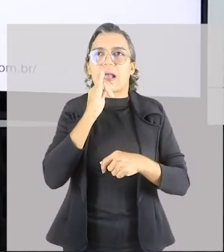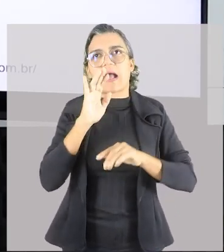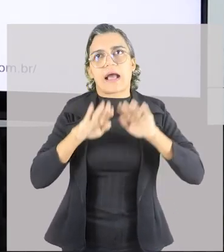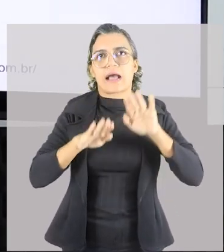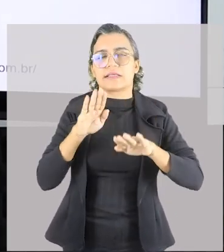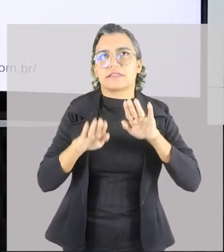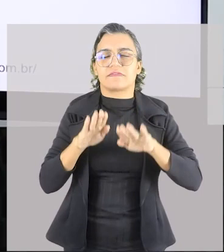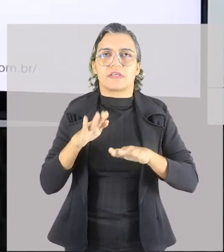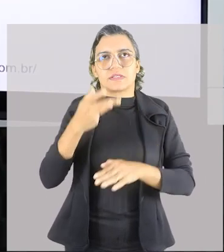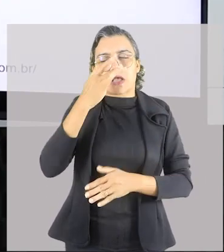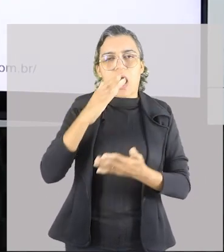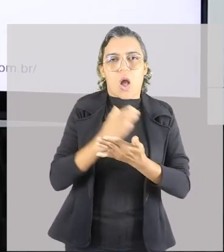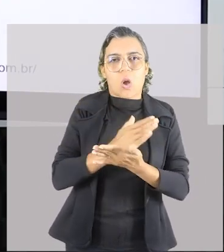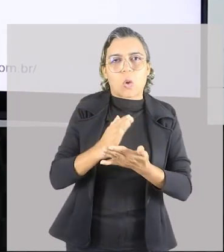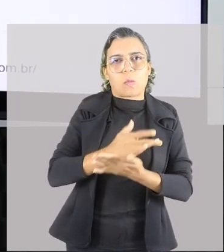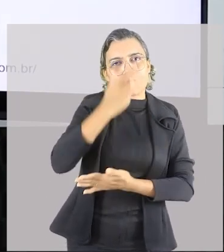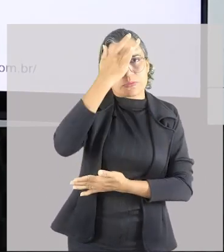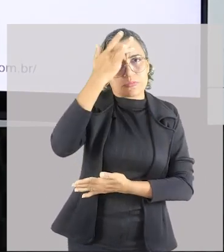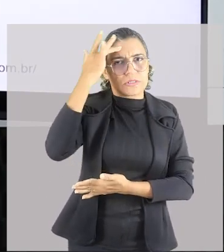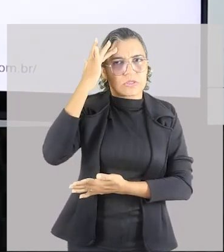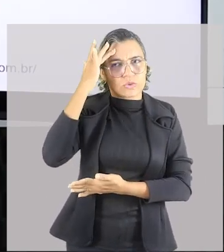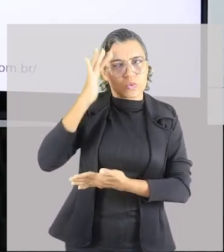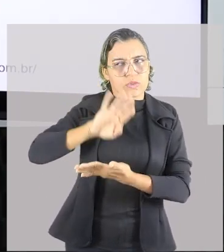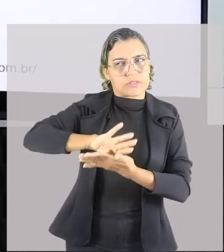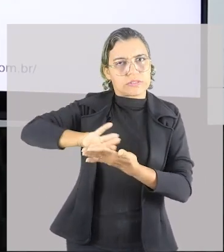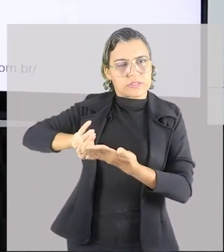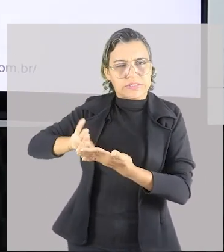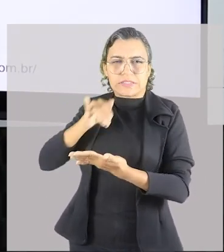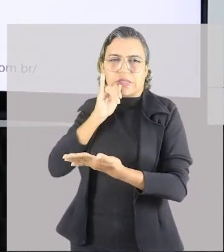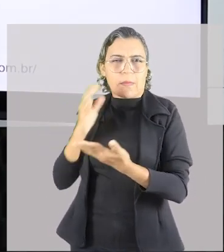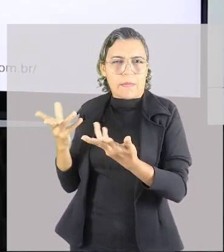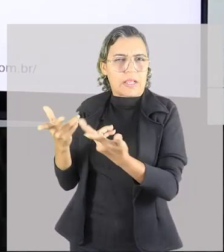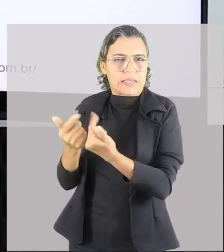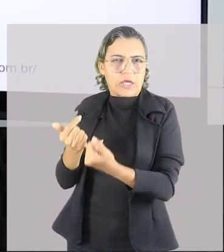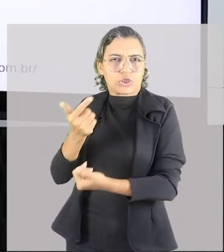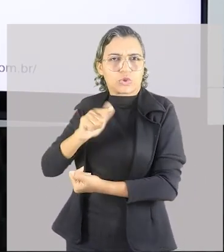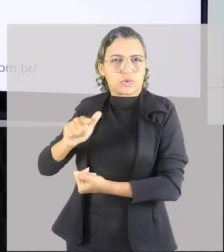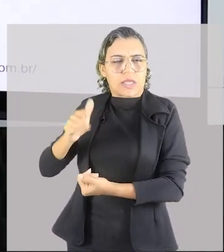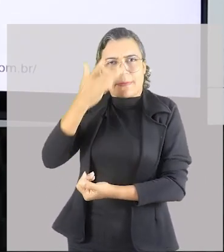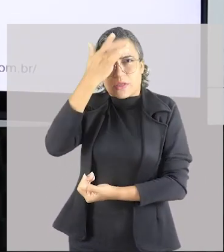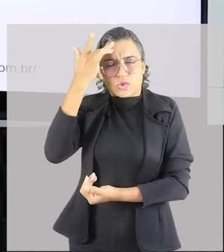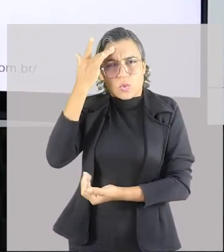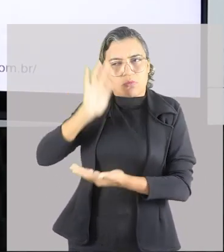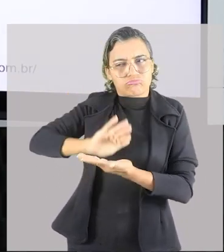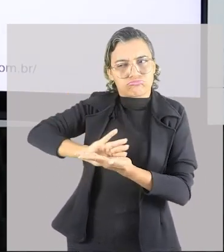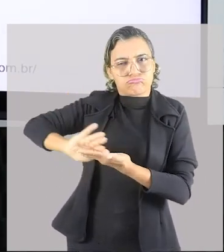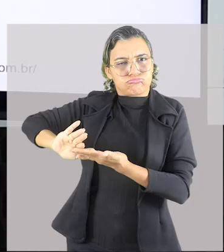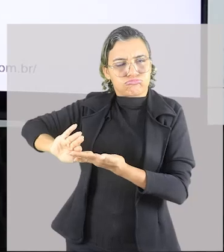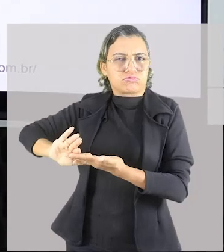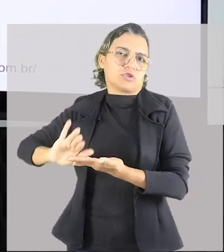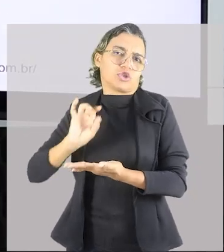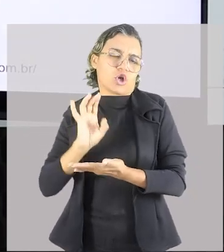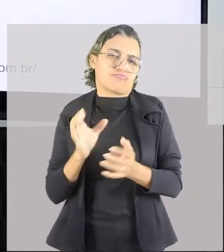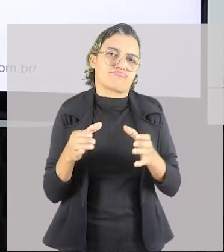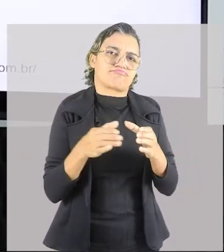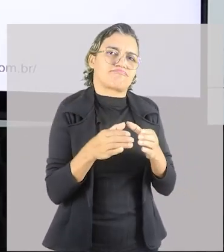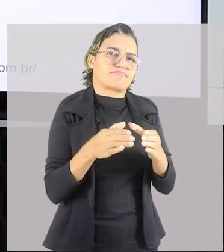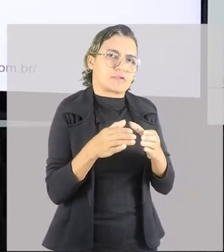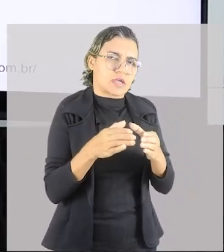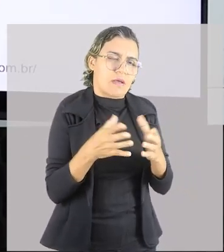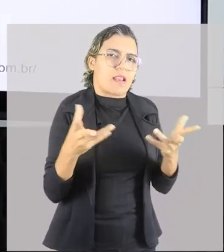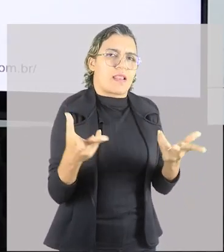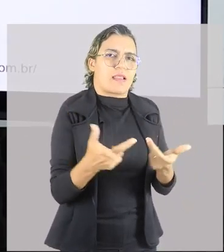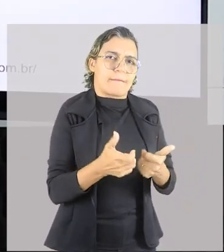excluem as pessoas menos habilidosas, os jogadores menos habilidosos, porque eles querem que a equipe seja